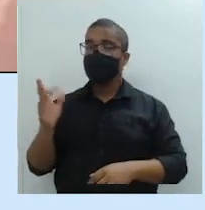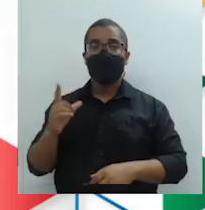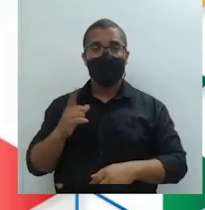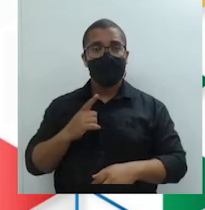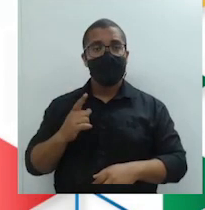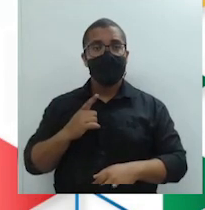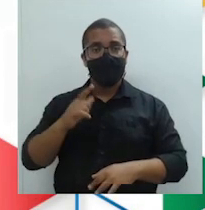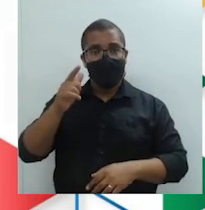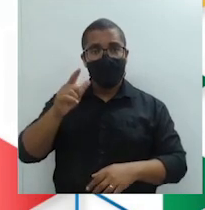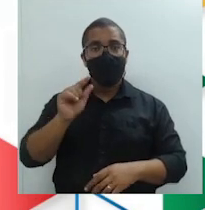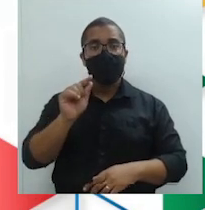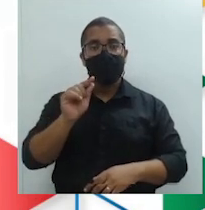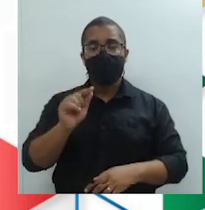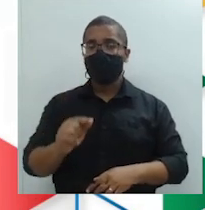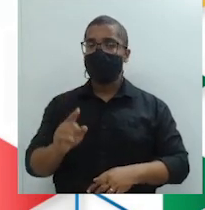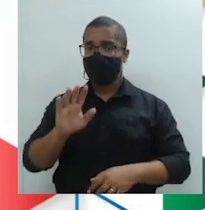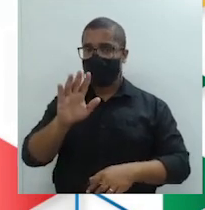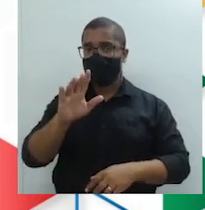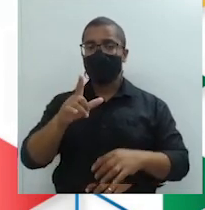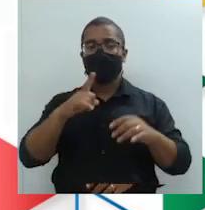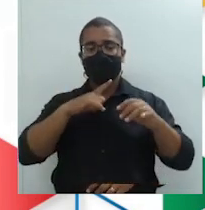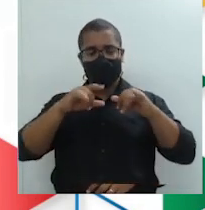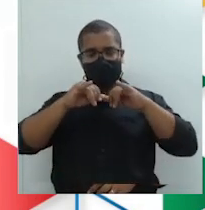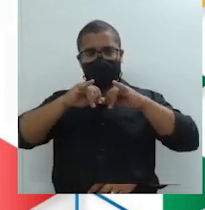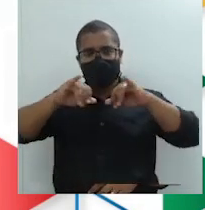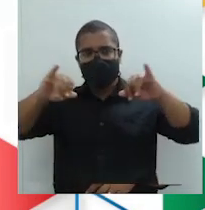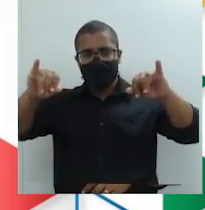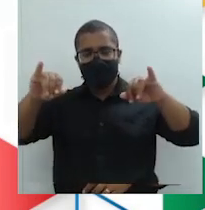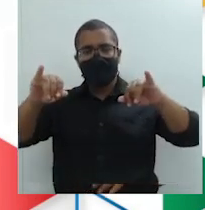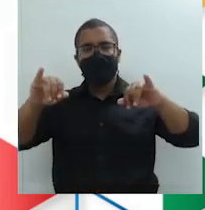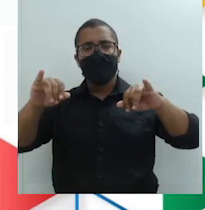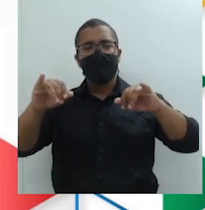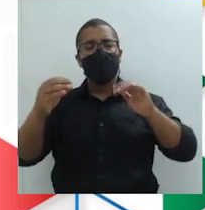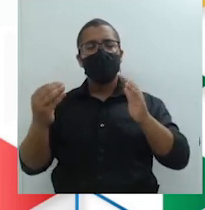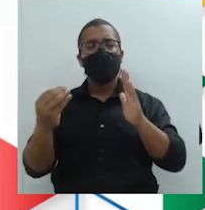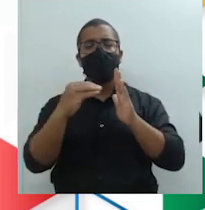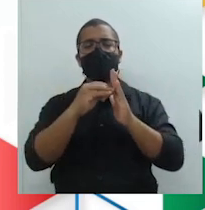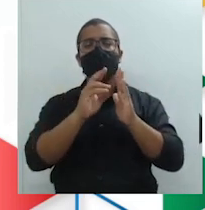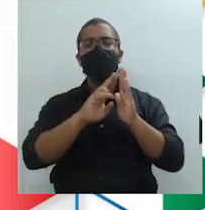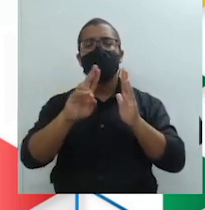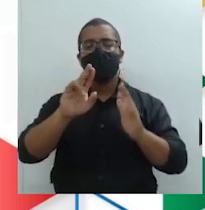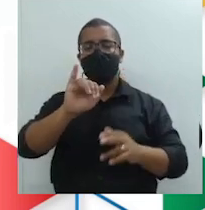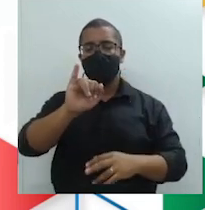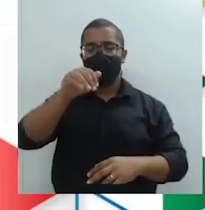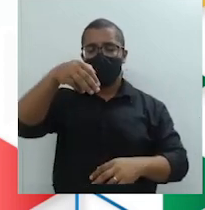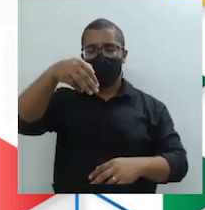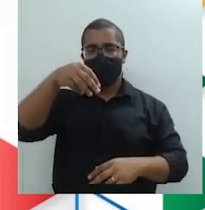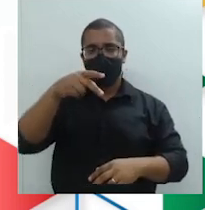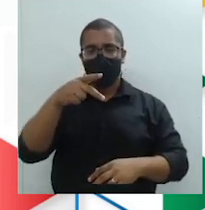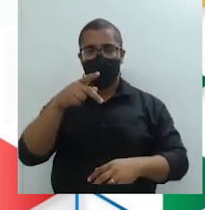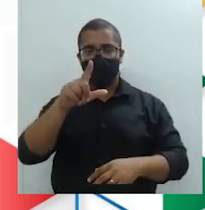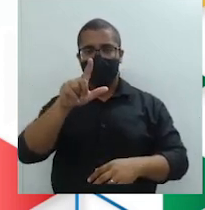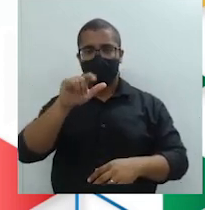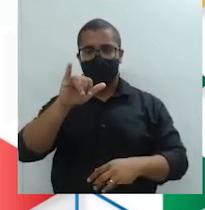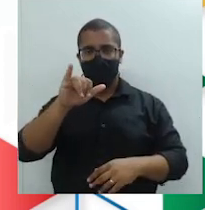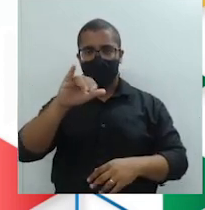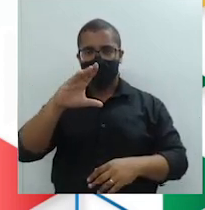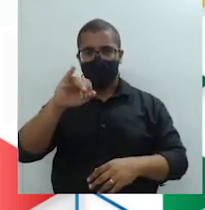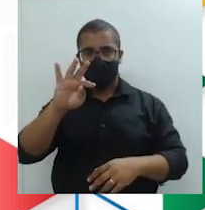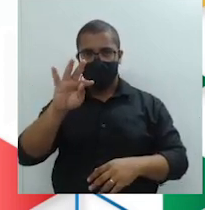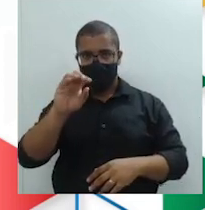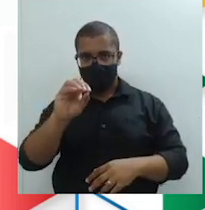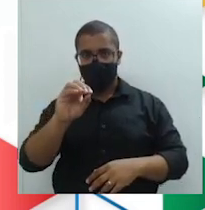Na tela ainda trago para vocês. Essas informações recebem o nome de implícito e